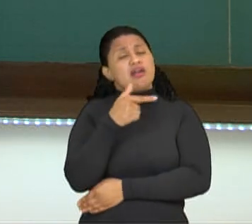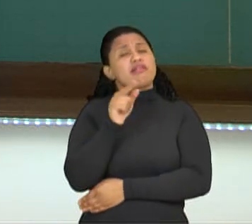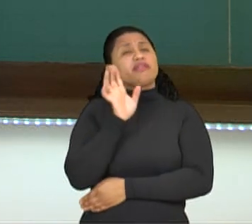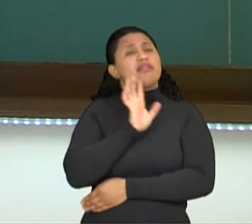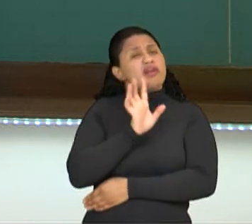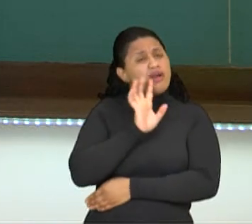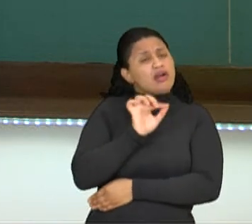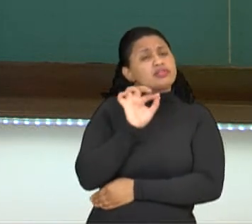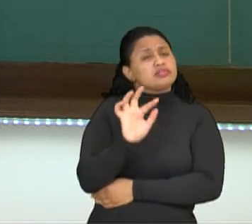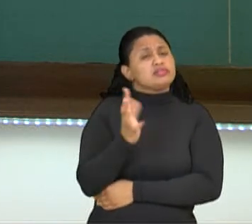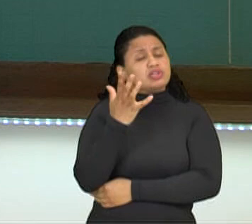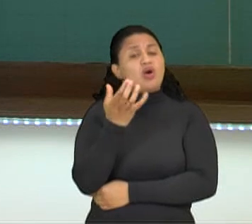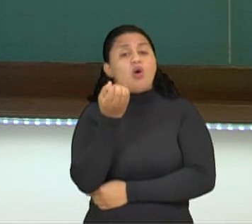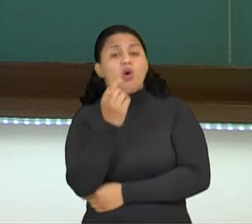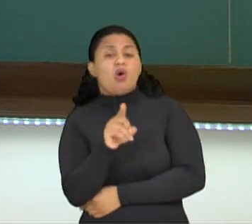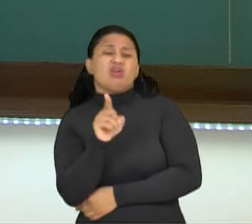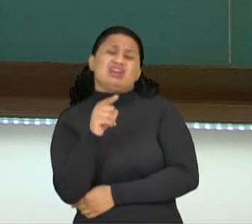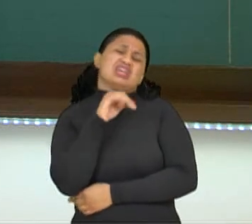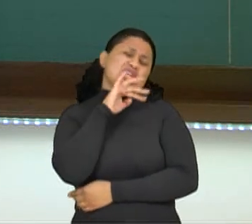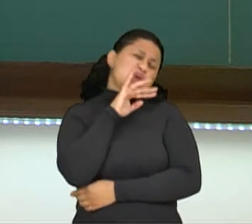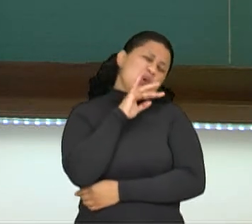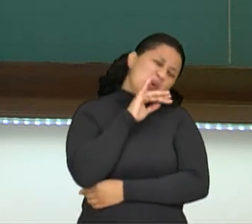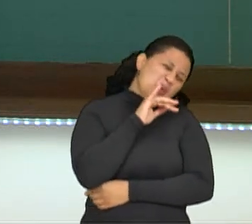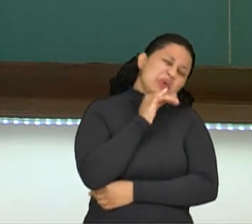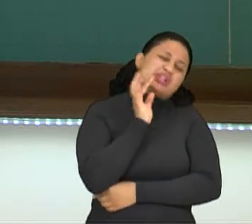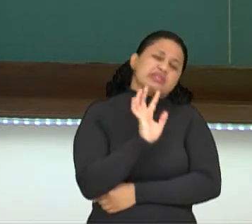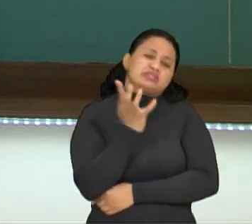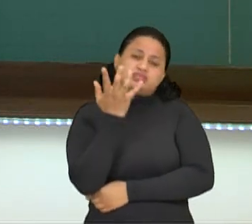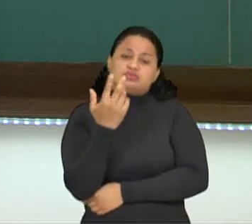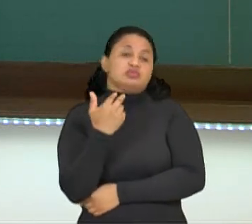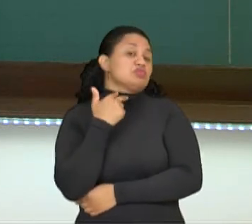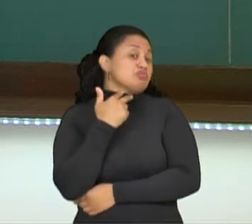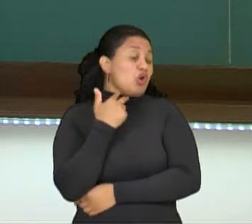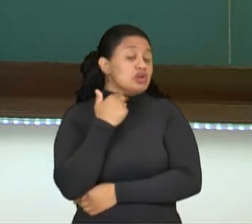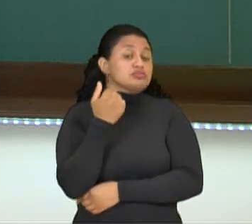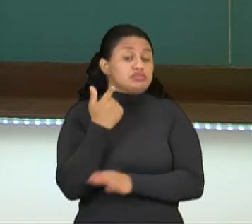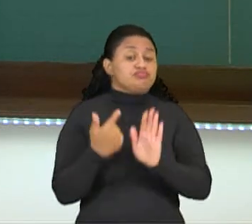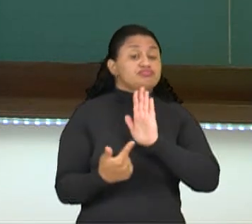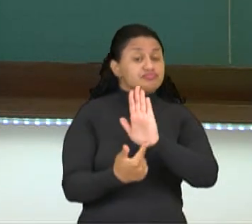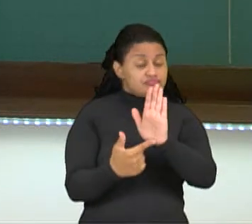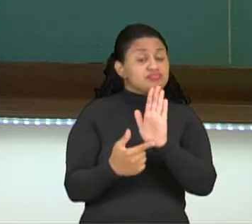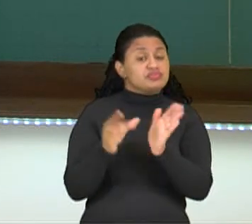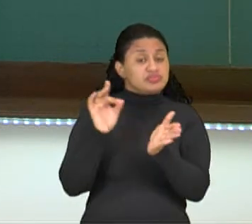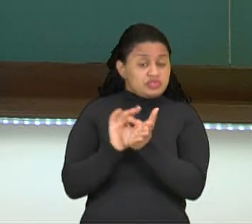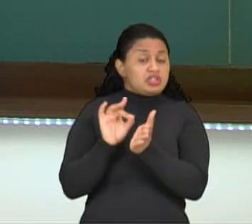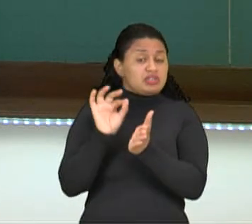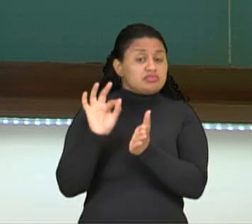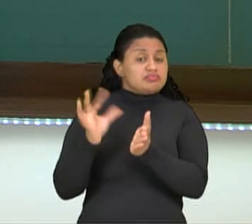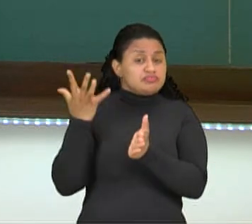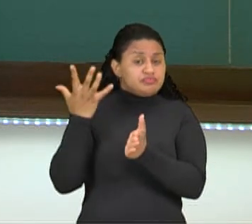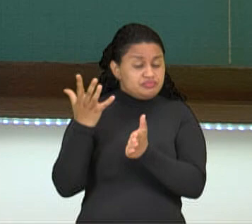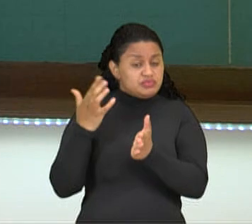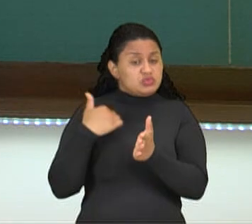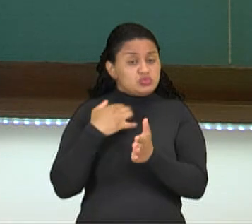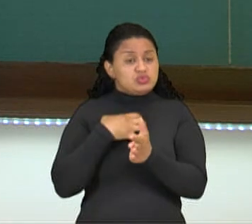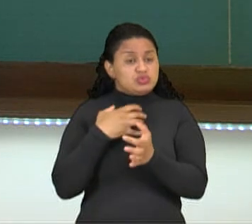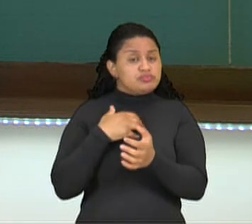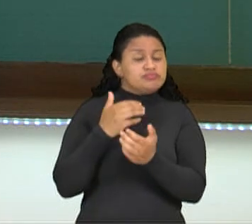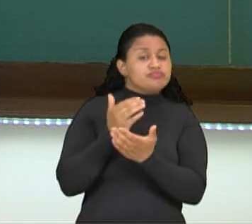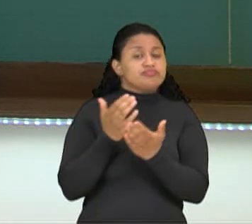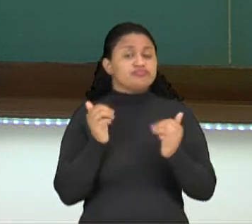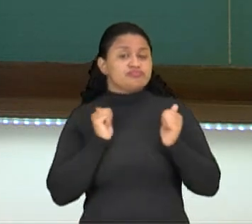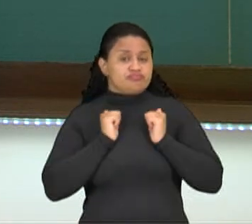está acontecendo. Ou, ai, que ruim que está acontecendo isso. Ele não pode, ele tem que apresentar a notícia, o fato, de forma